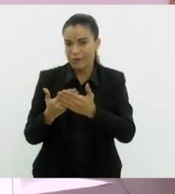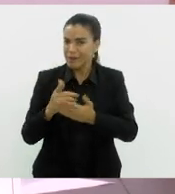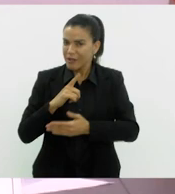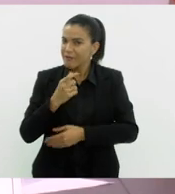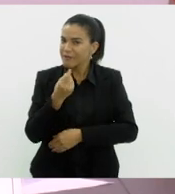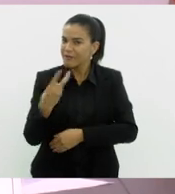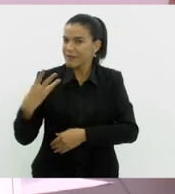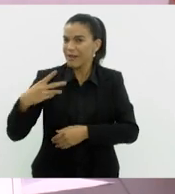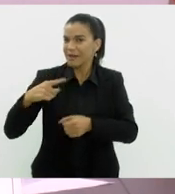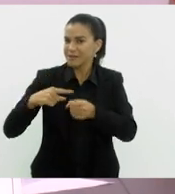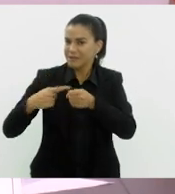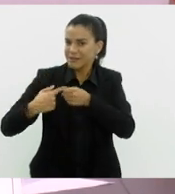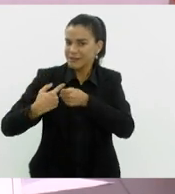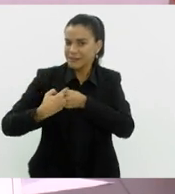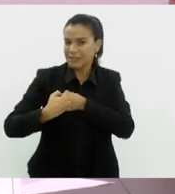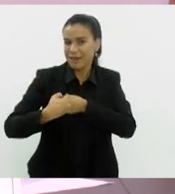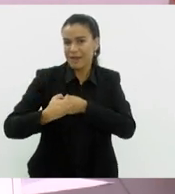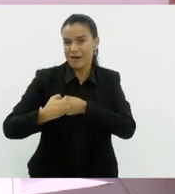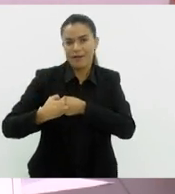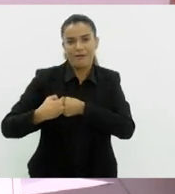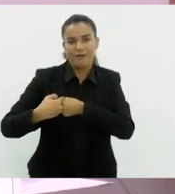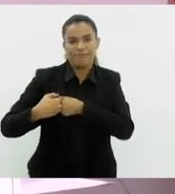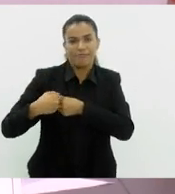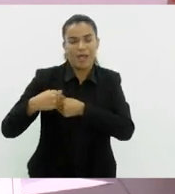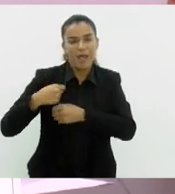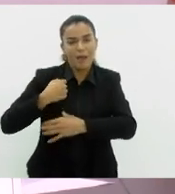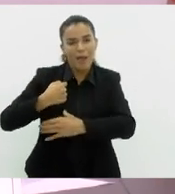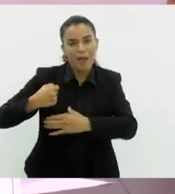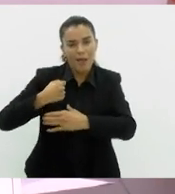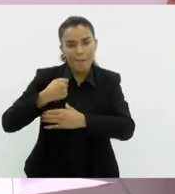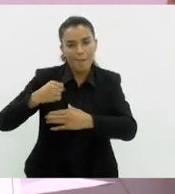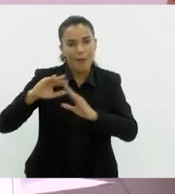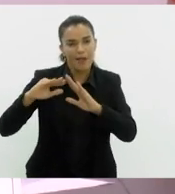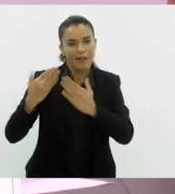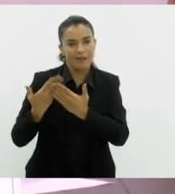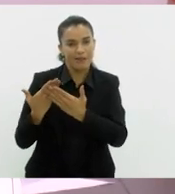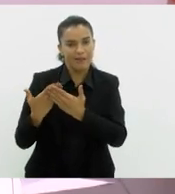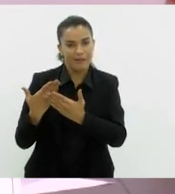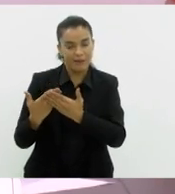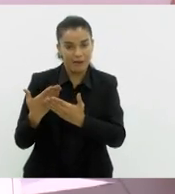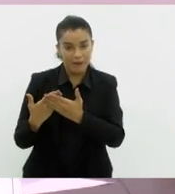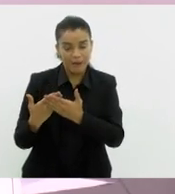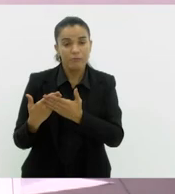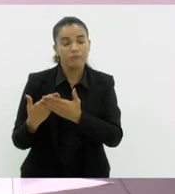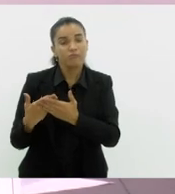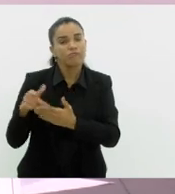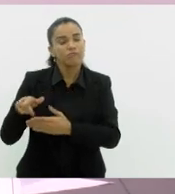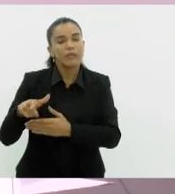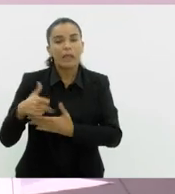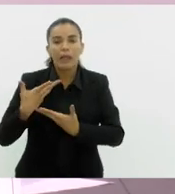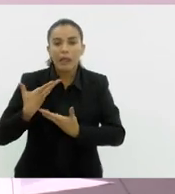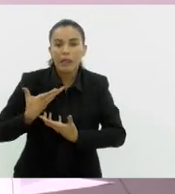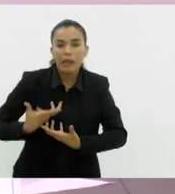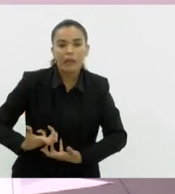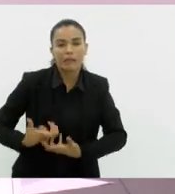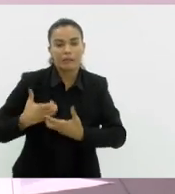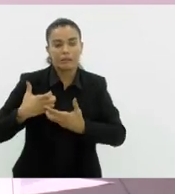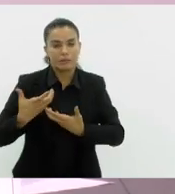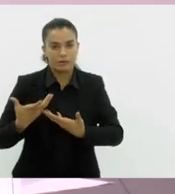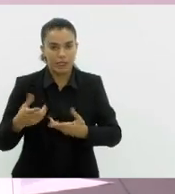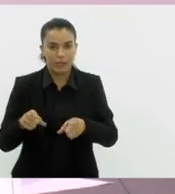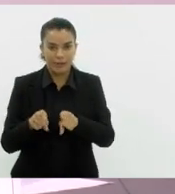cidades do estado, sobre as merendeiras não terem reconhecidas todo o nível de desgaste que elas têm dentro desses espaços.